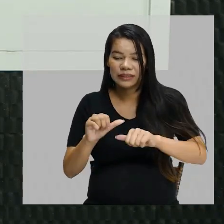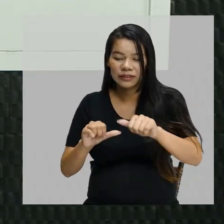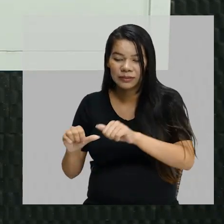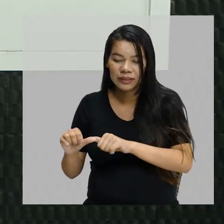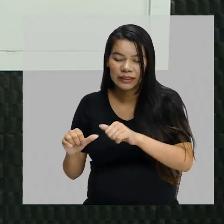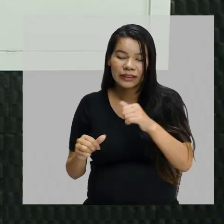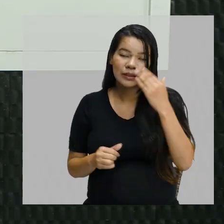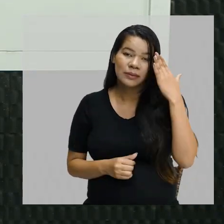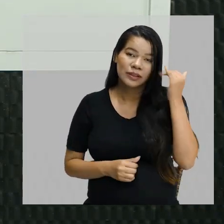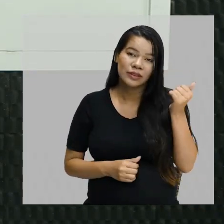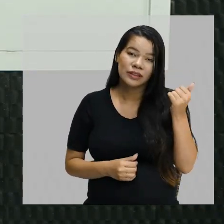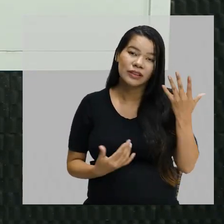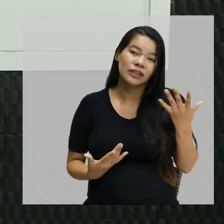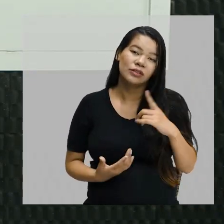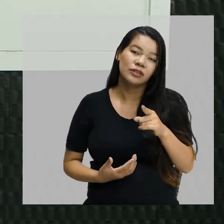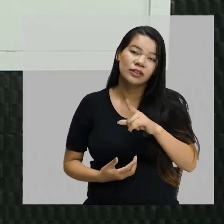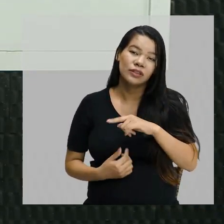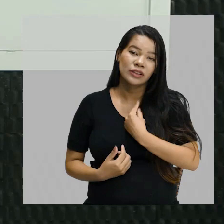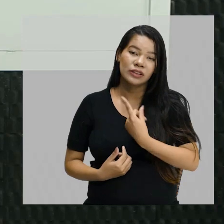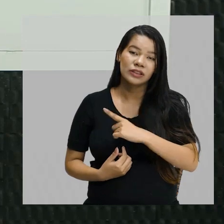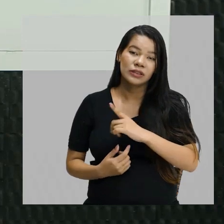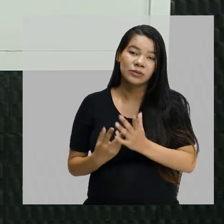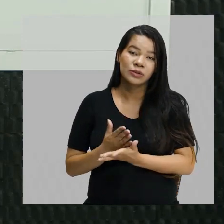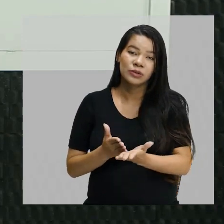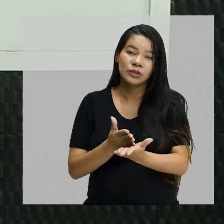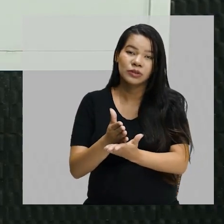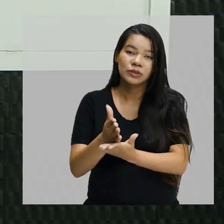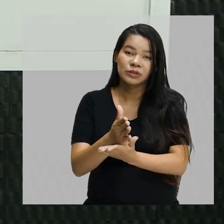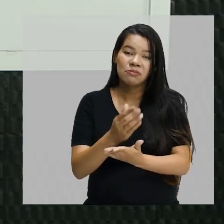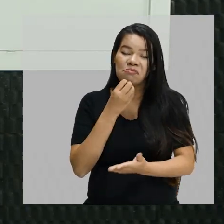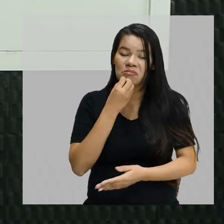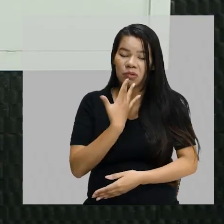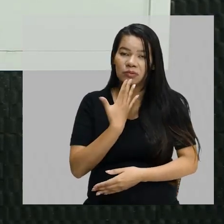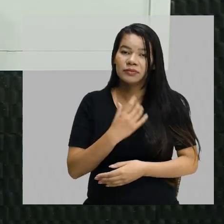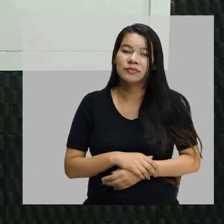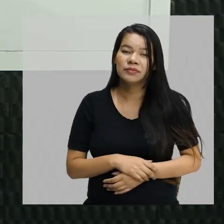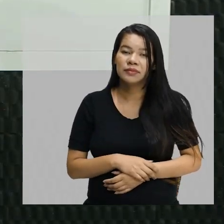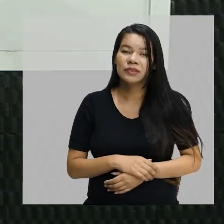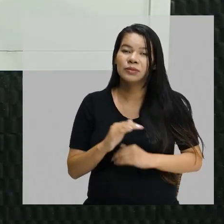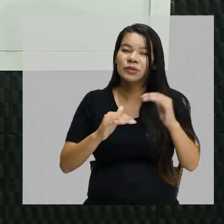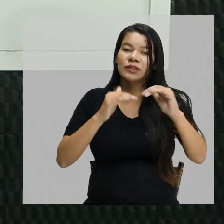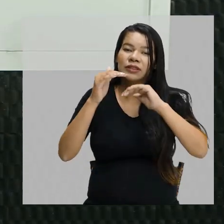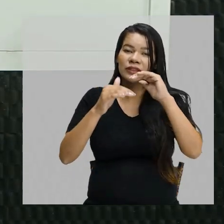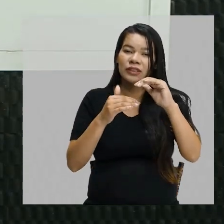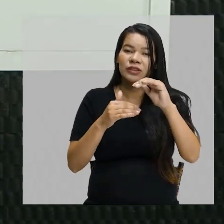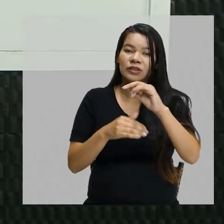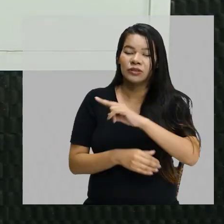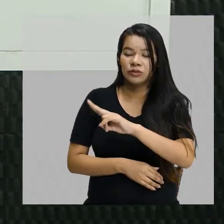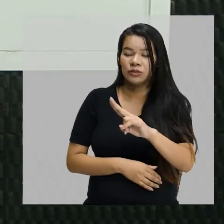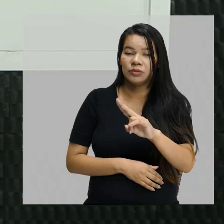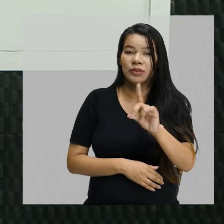tá então nós temos aqui Um percurso muito bem feito para que ele processo que nós chamamos de